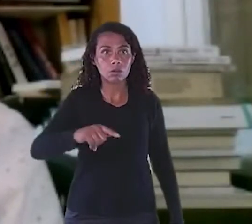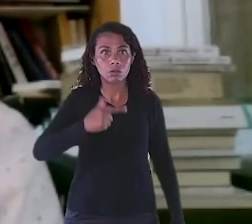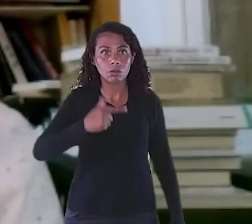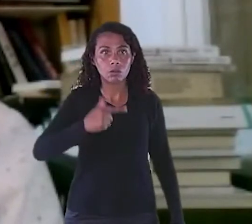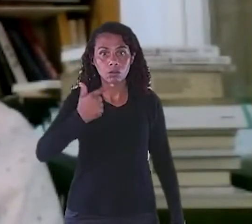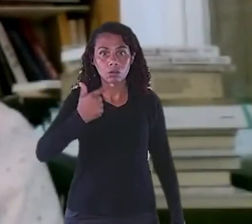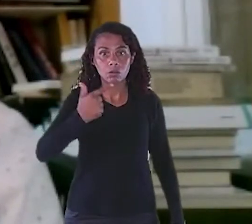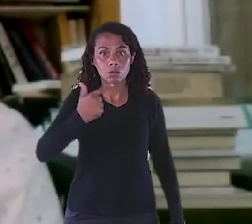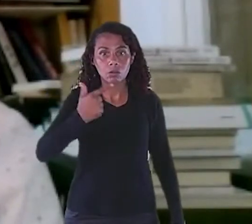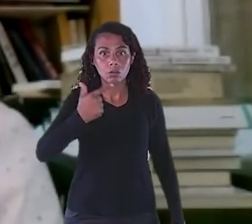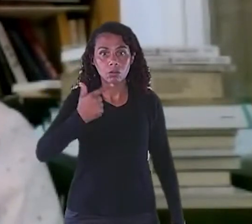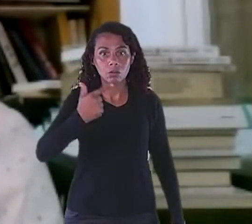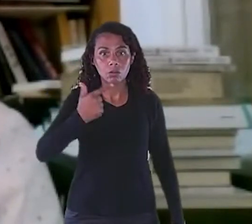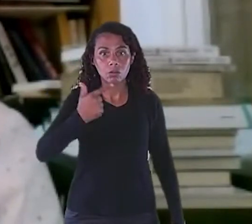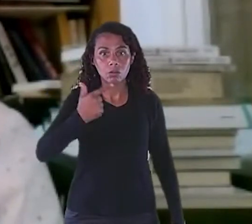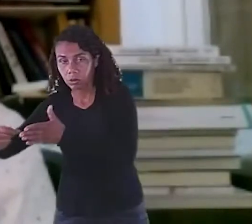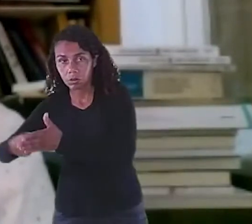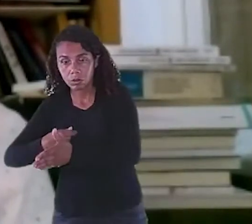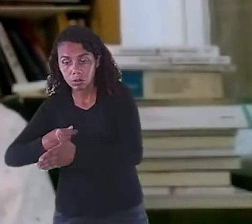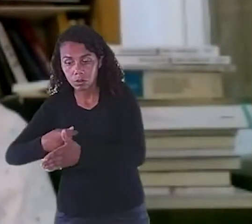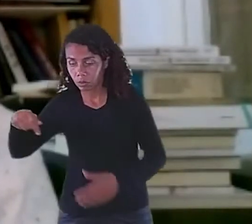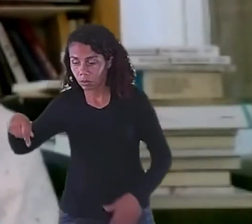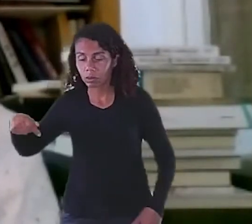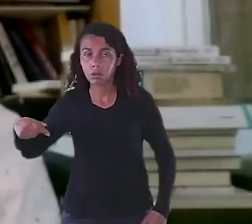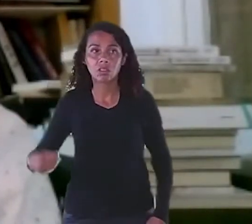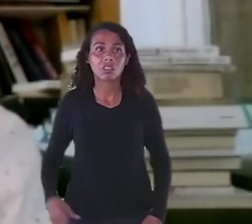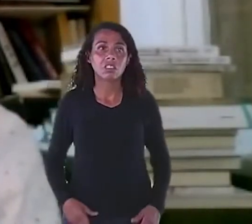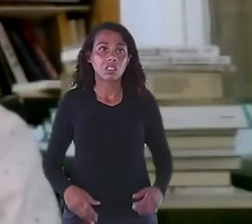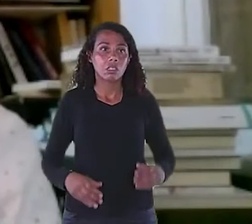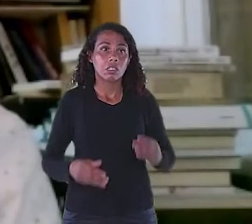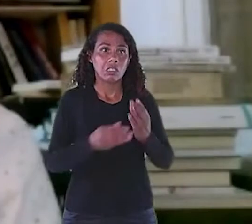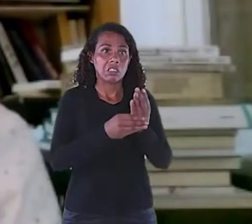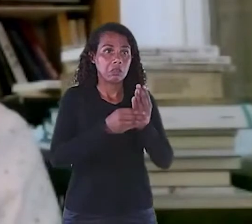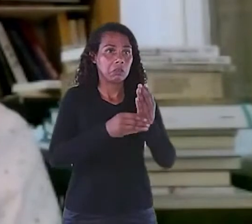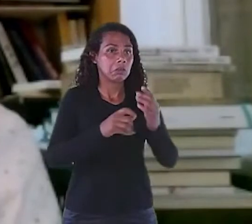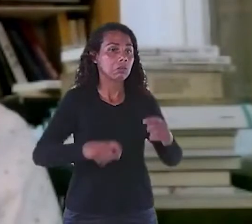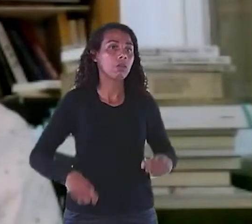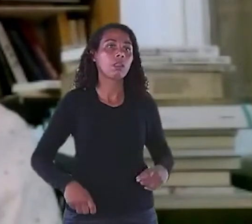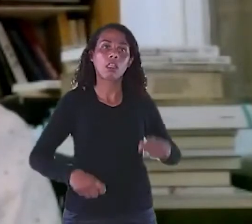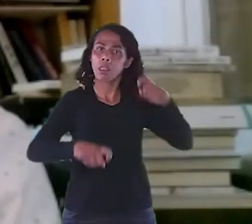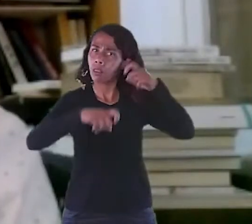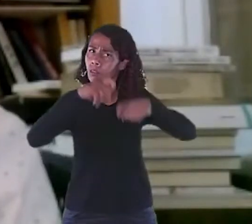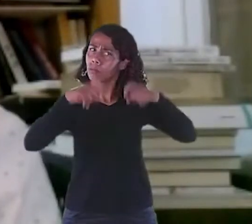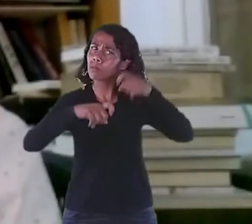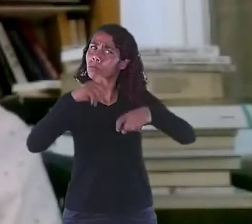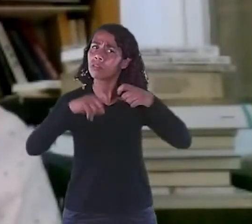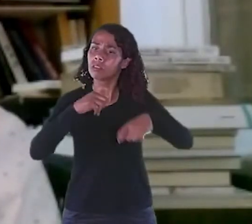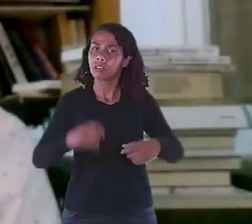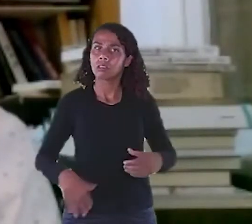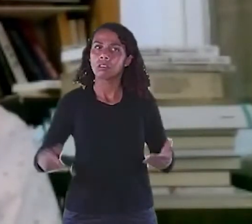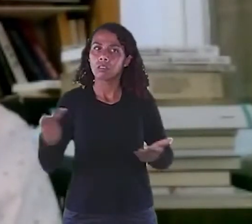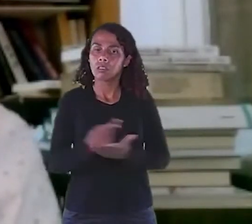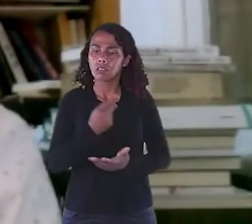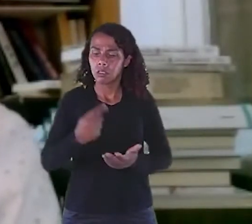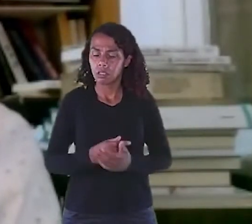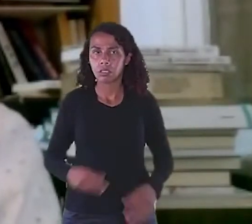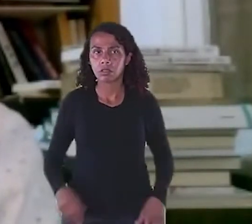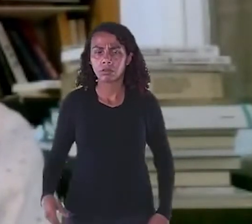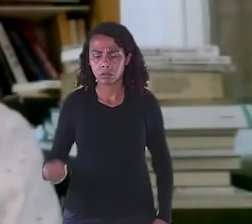assim. Fernando Sabino, para mim, era um cara que escrevia na revista Manchete, era irmão do Dr. Gerson